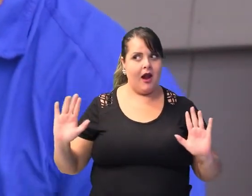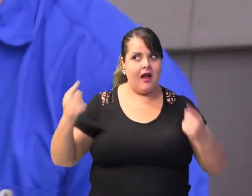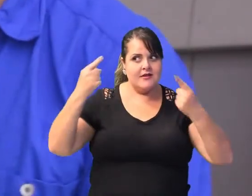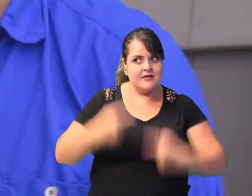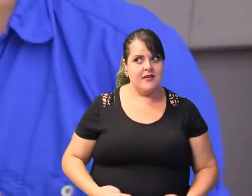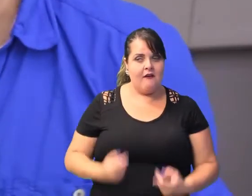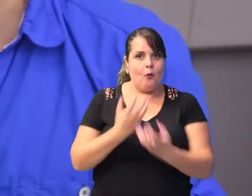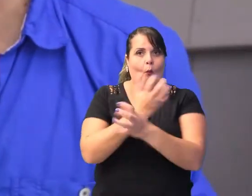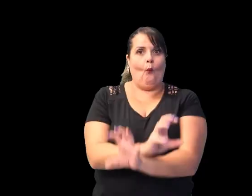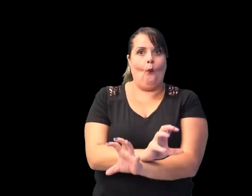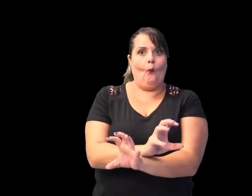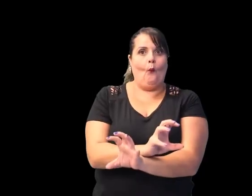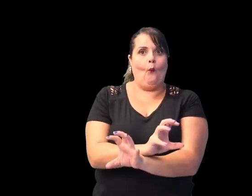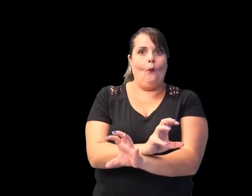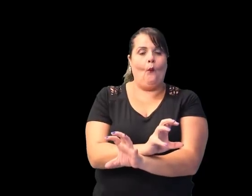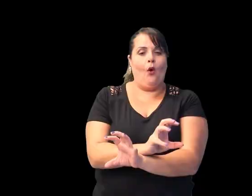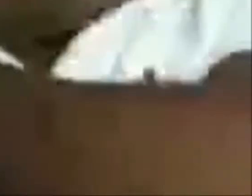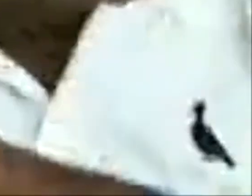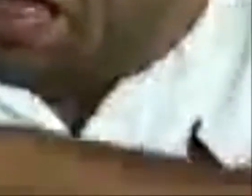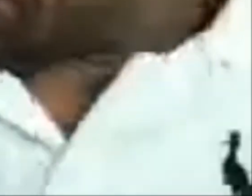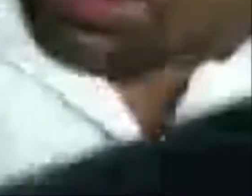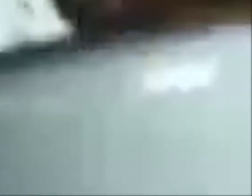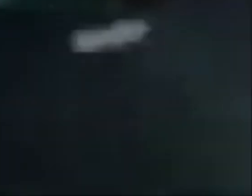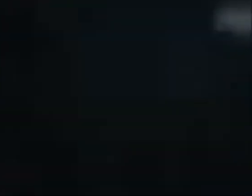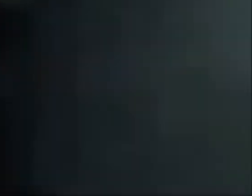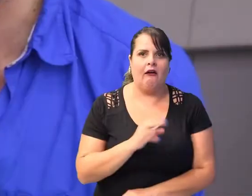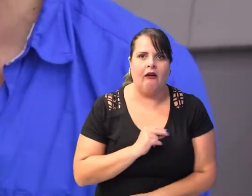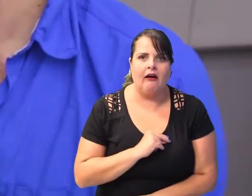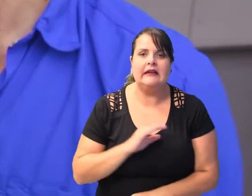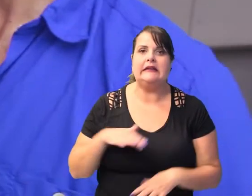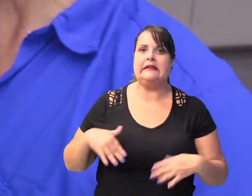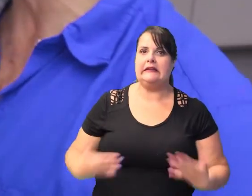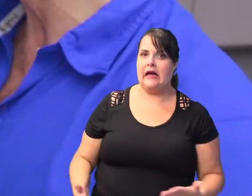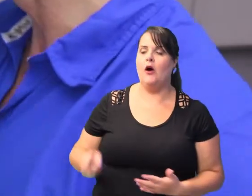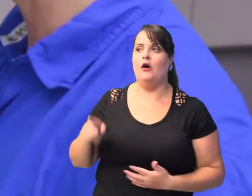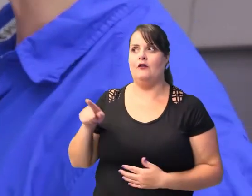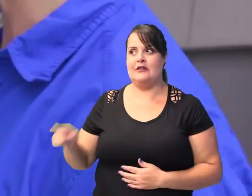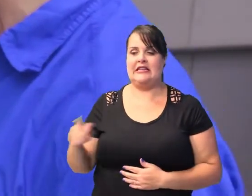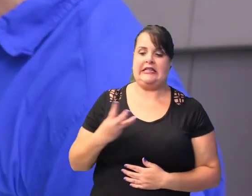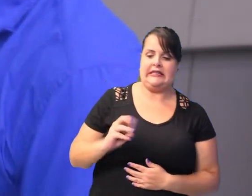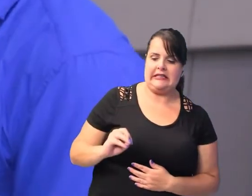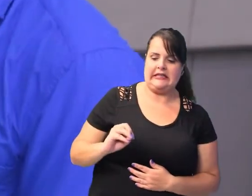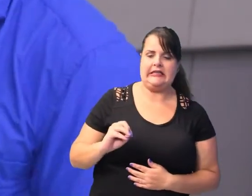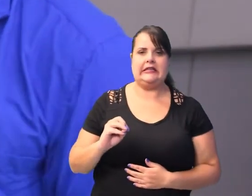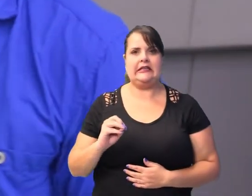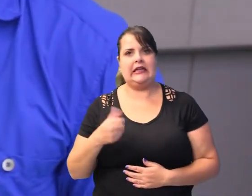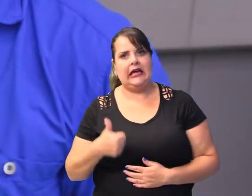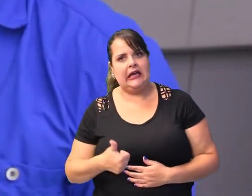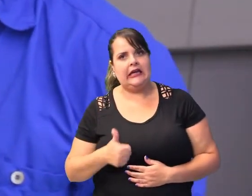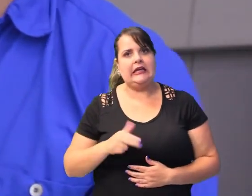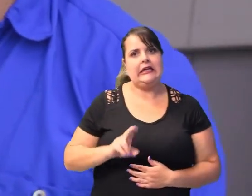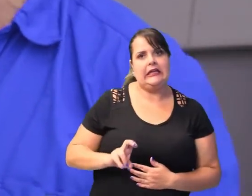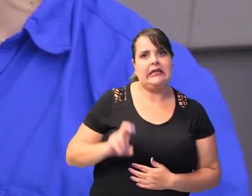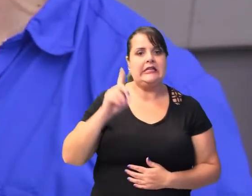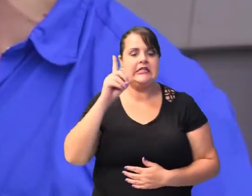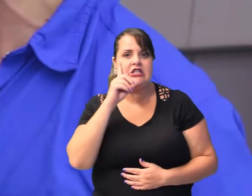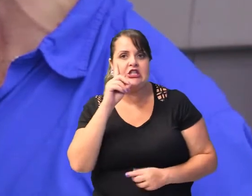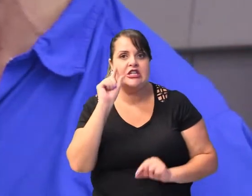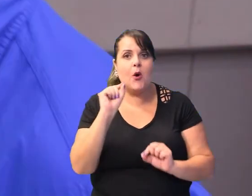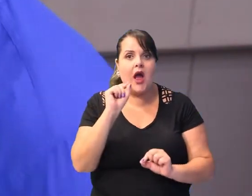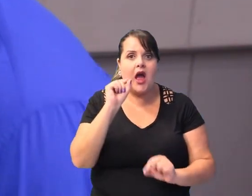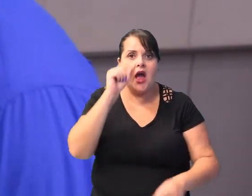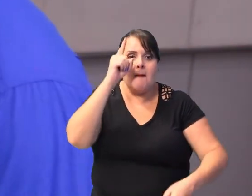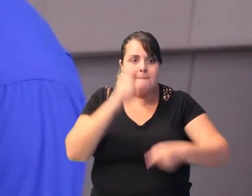você embora sem fazer o desafio da caveira achei que você já comi super bem então acho que na verdade vai fazer só por